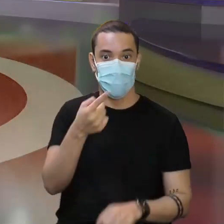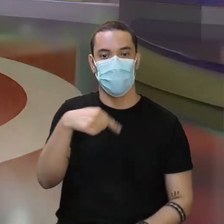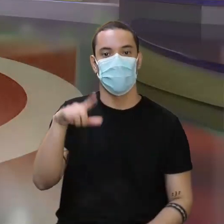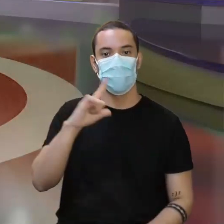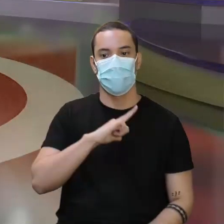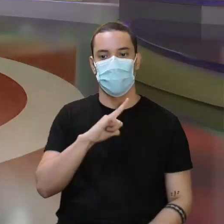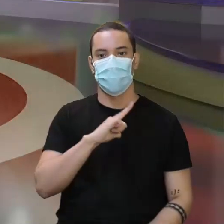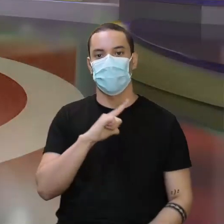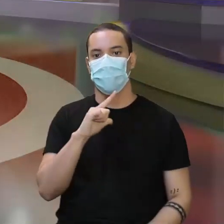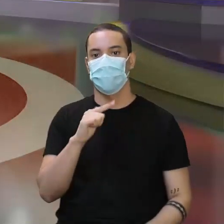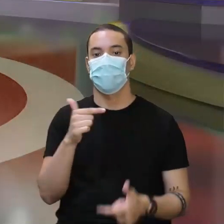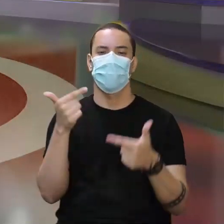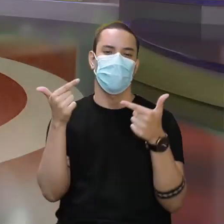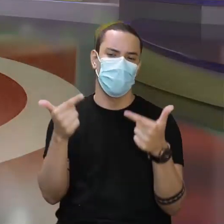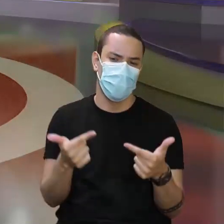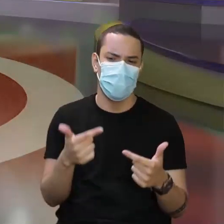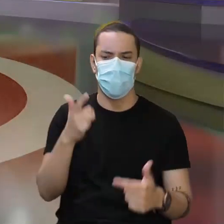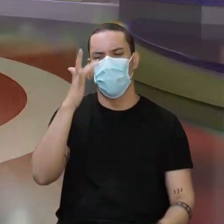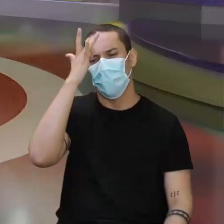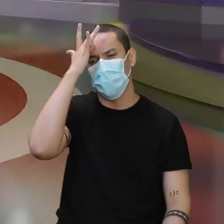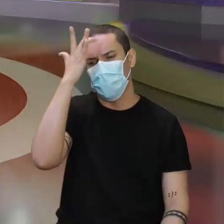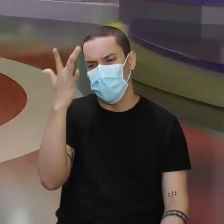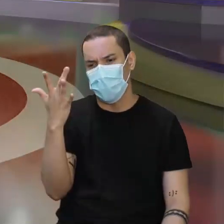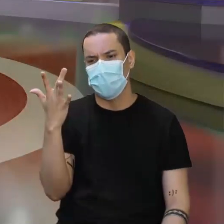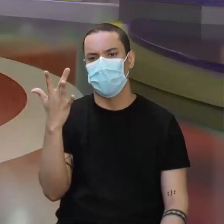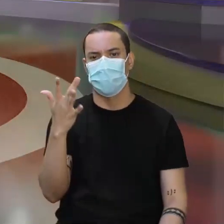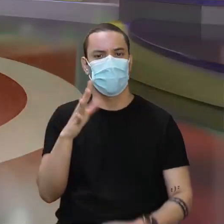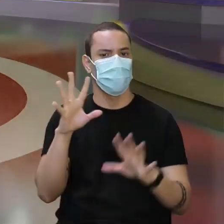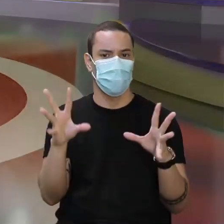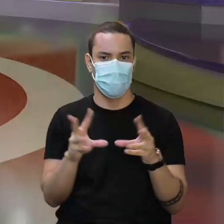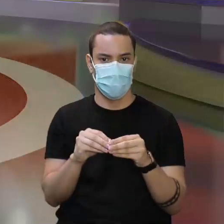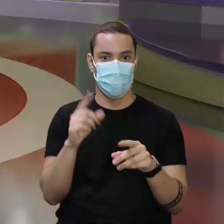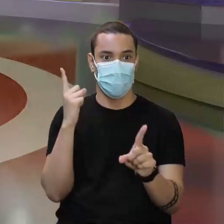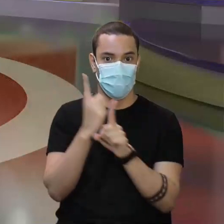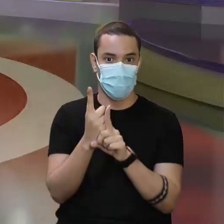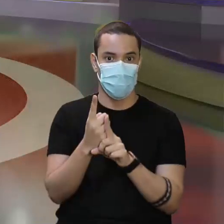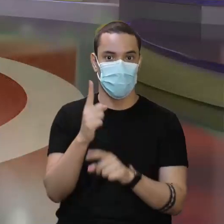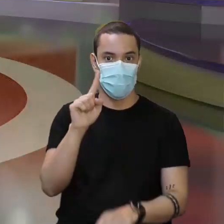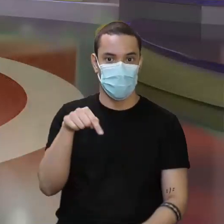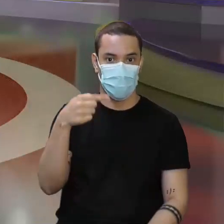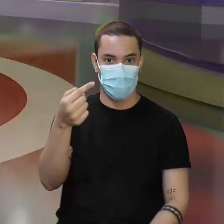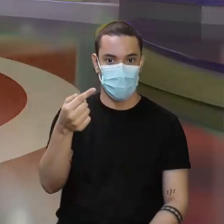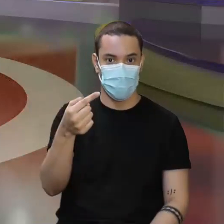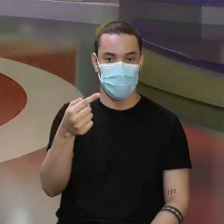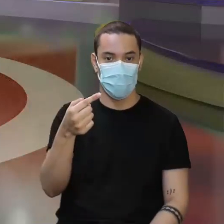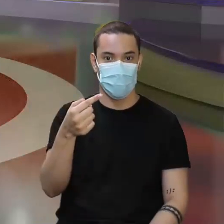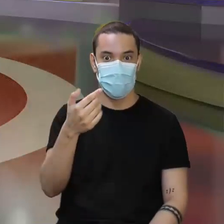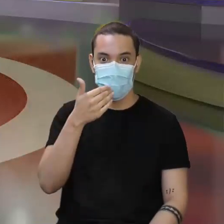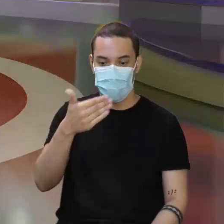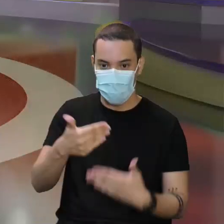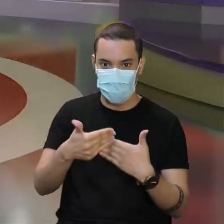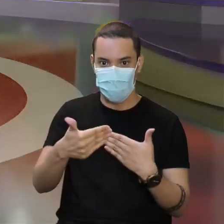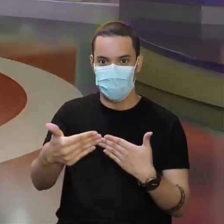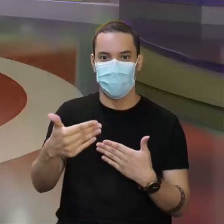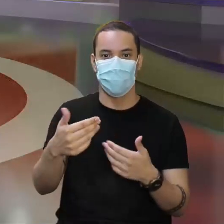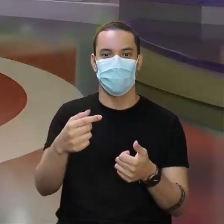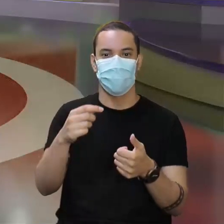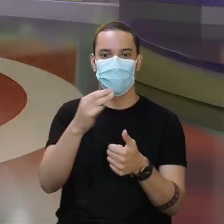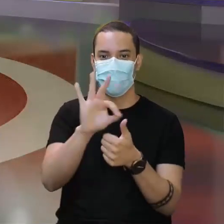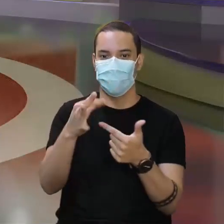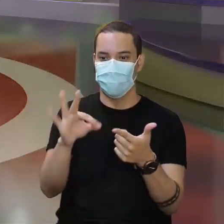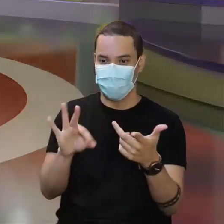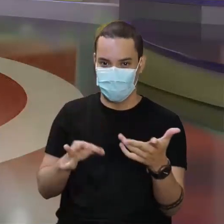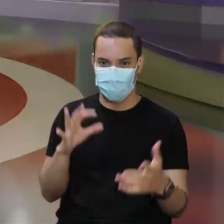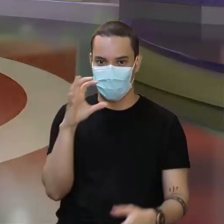vão ter muita sorte, vai estar muito fácil. E é isso, vejo vocês na nossa próxima aula não, já, daqui a pouco, we